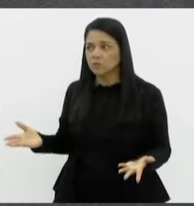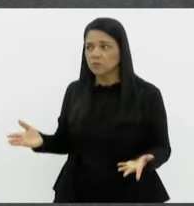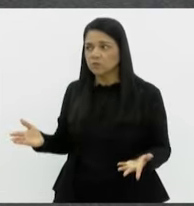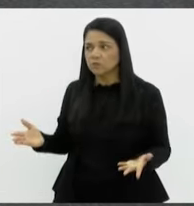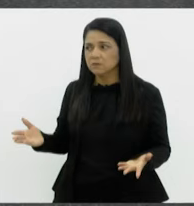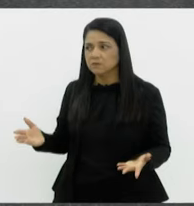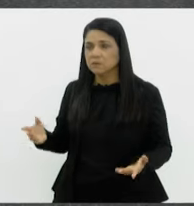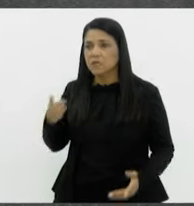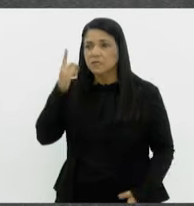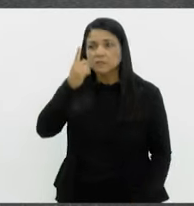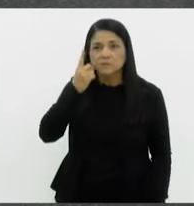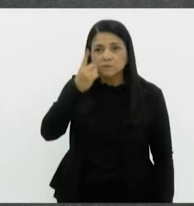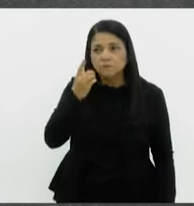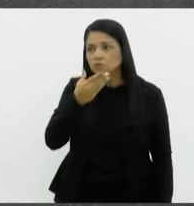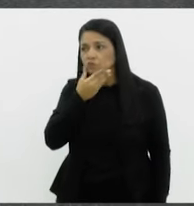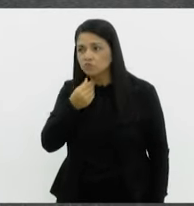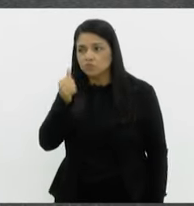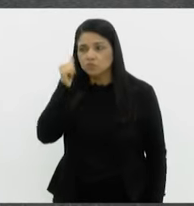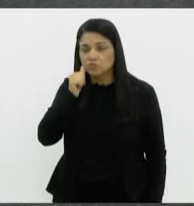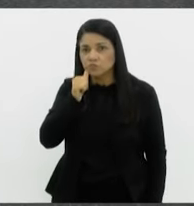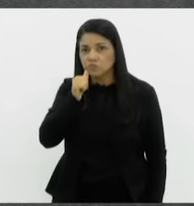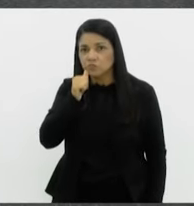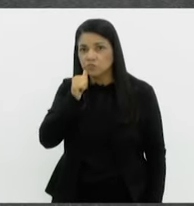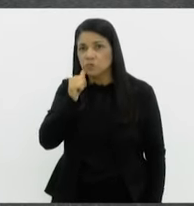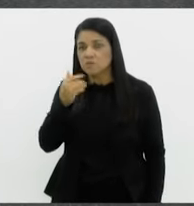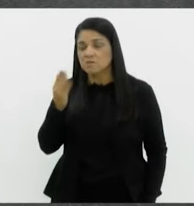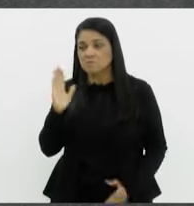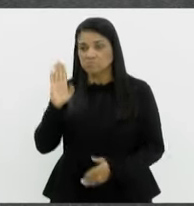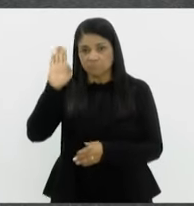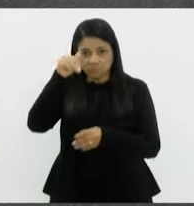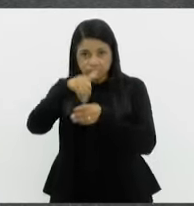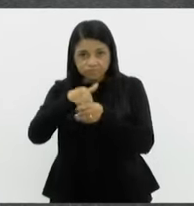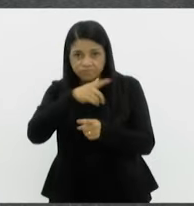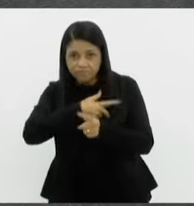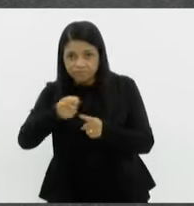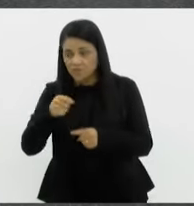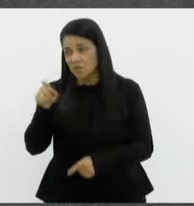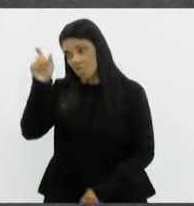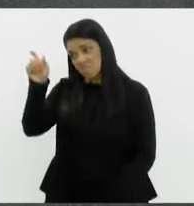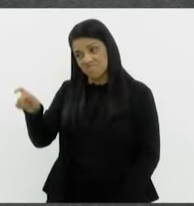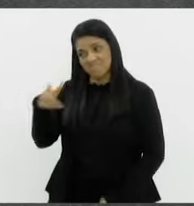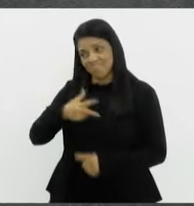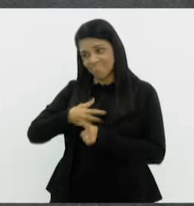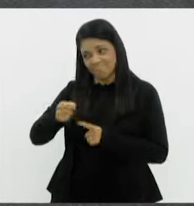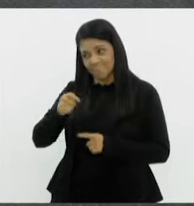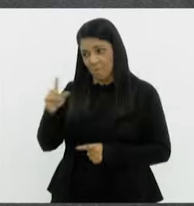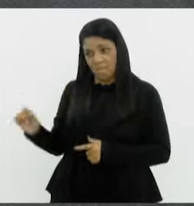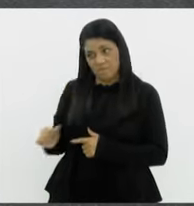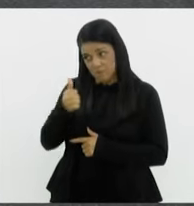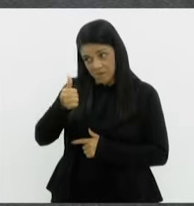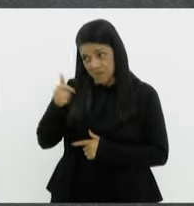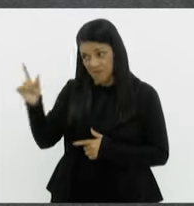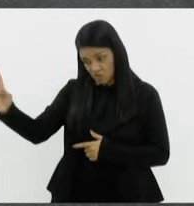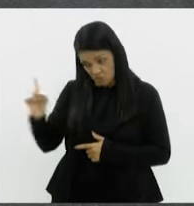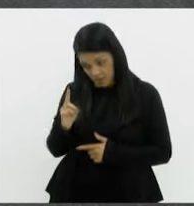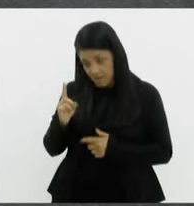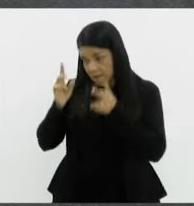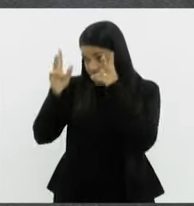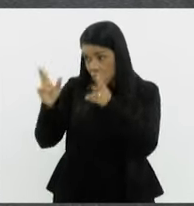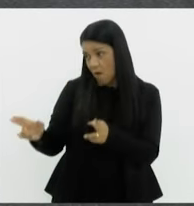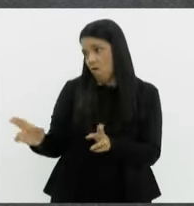O deputado e deputada que ganha a eleição de primeira, que não foi o caso de Vossa Excelência, chega aqui na mesma